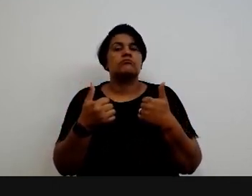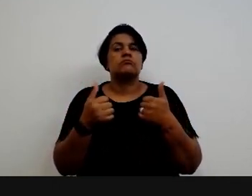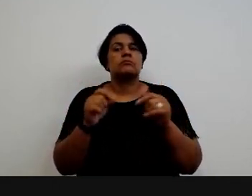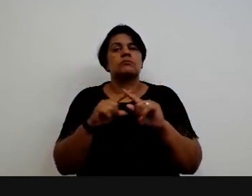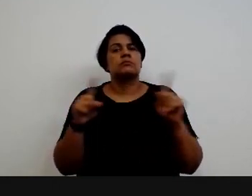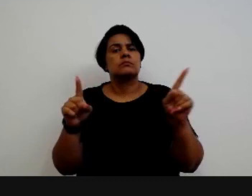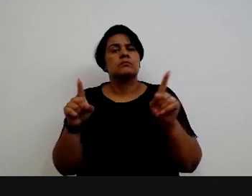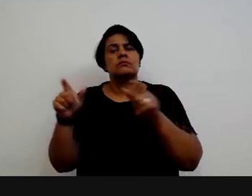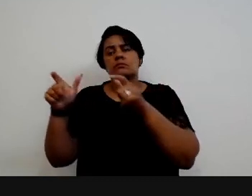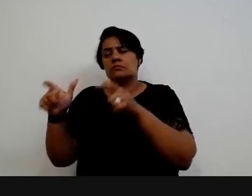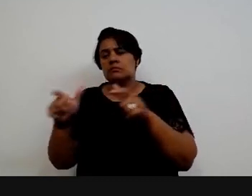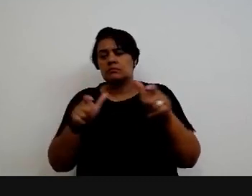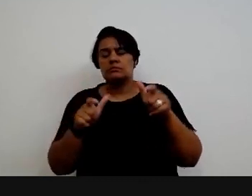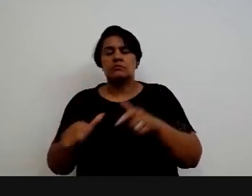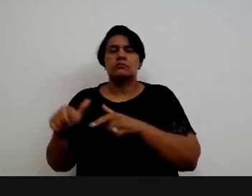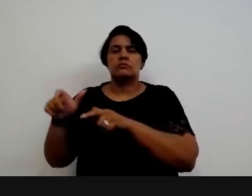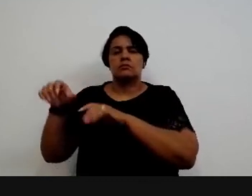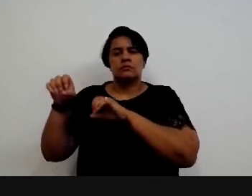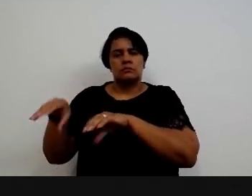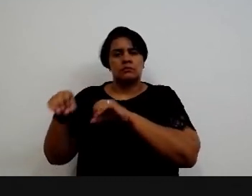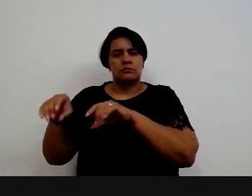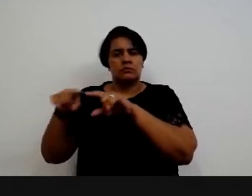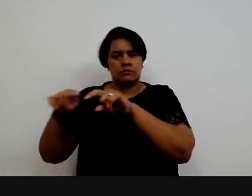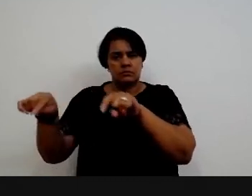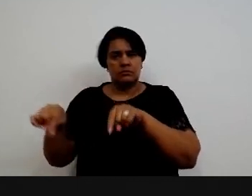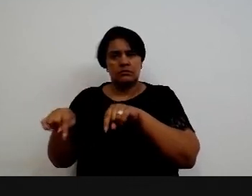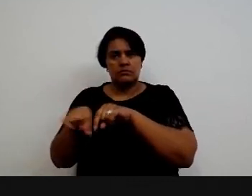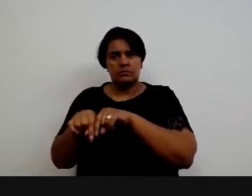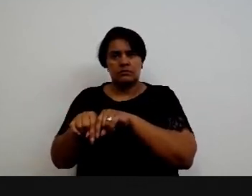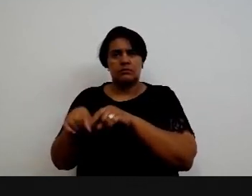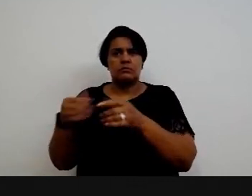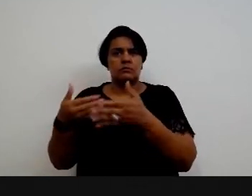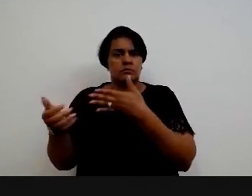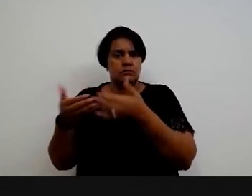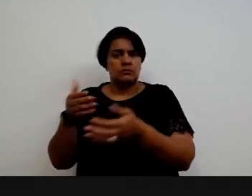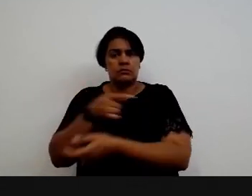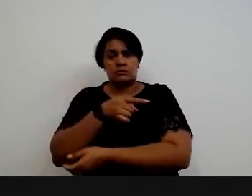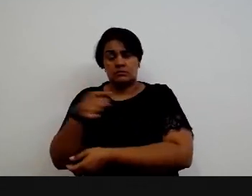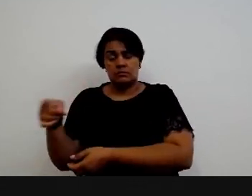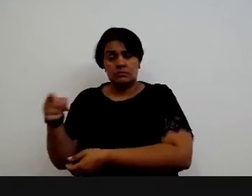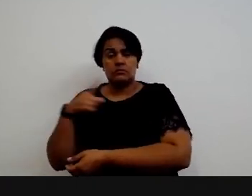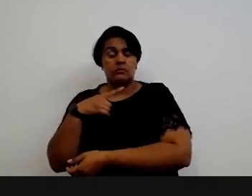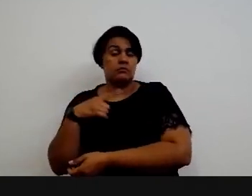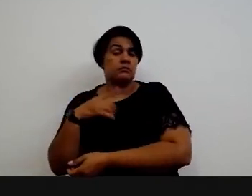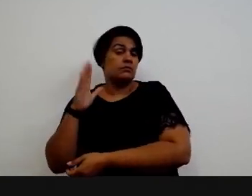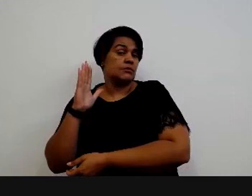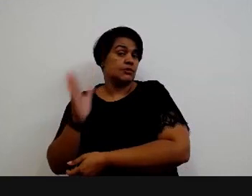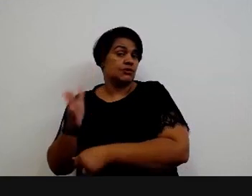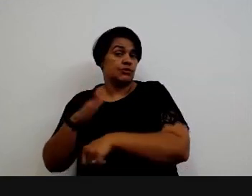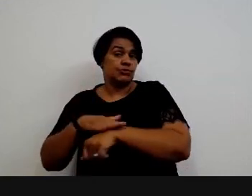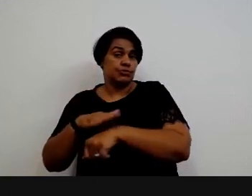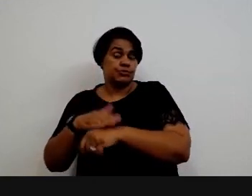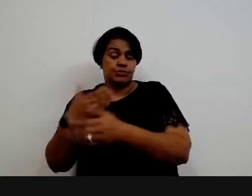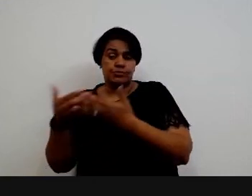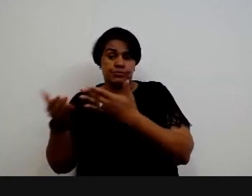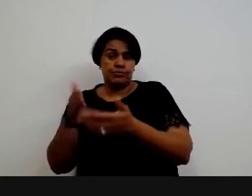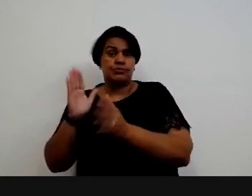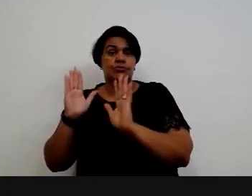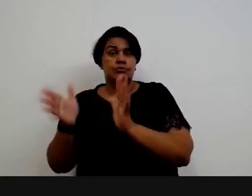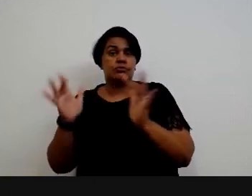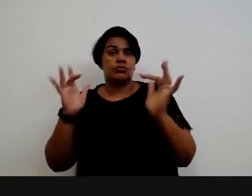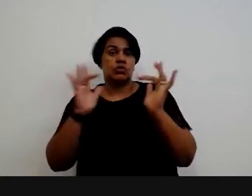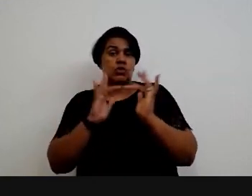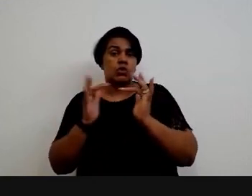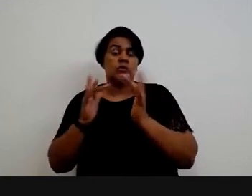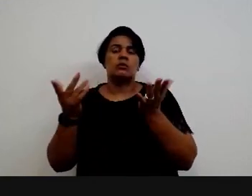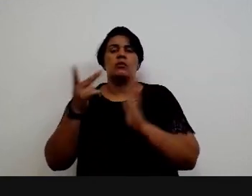seja na sala de aula, com certeza que alguém, em algum momento, de alguma forma, já teve um contato com o terceiro setor,